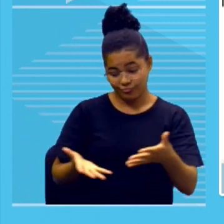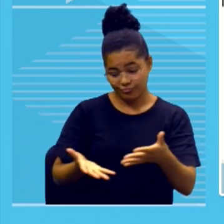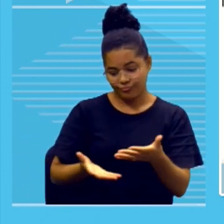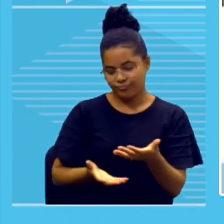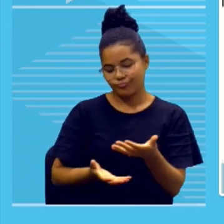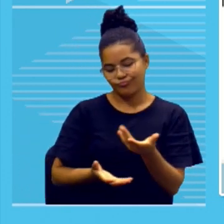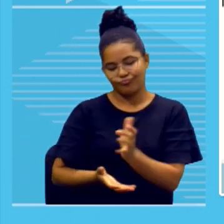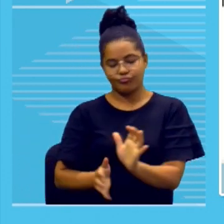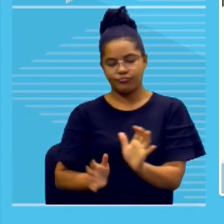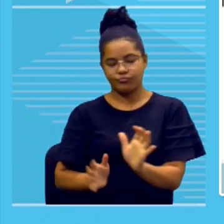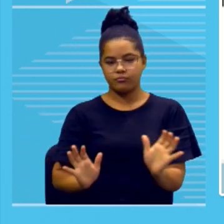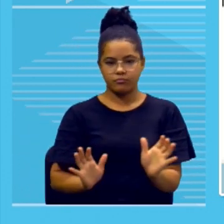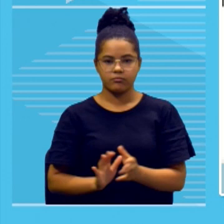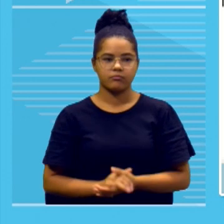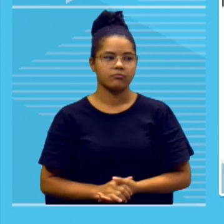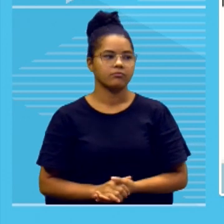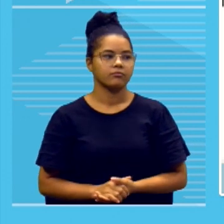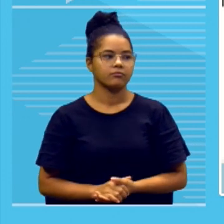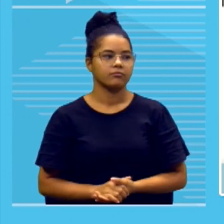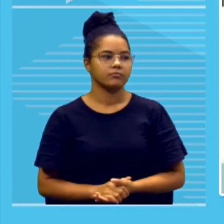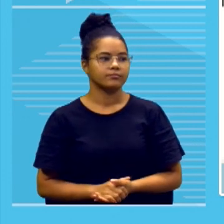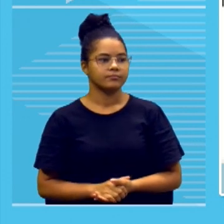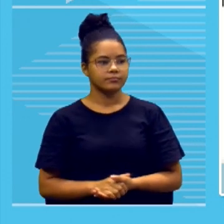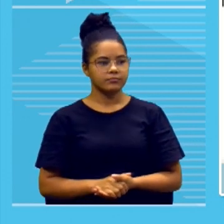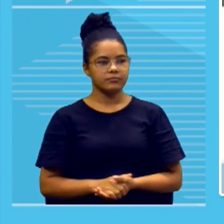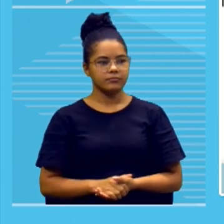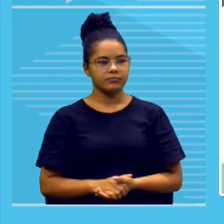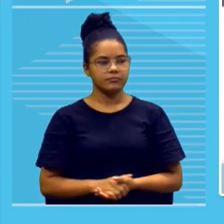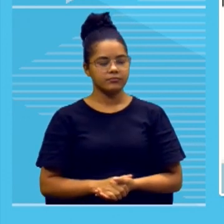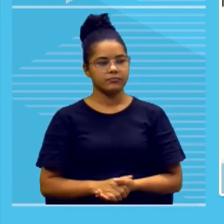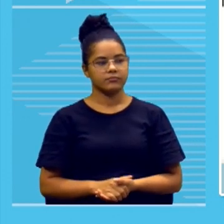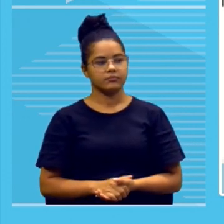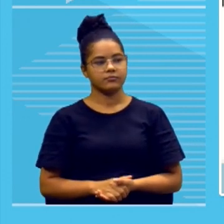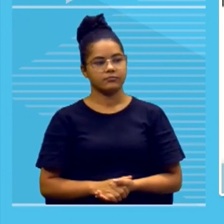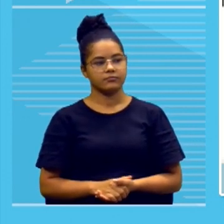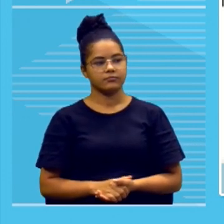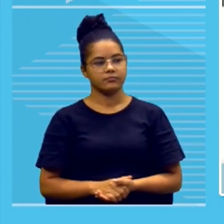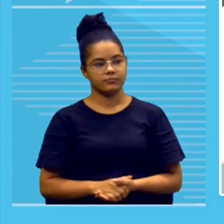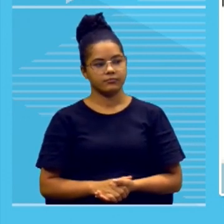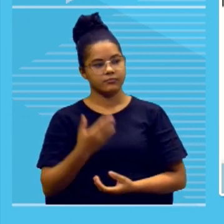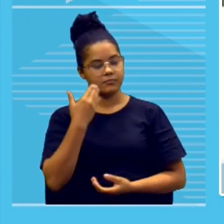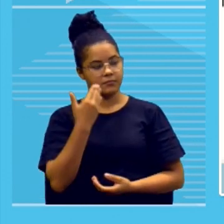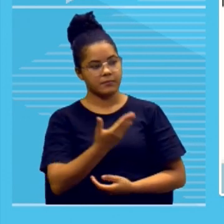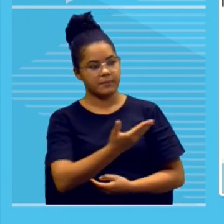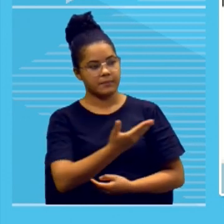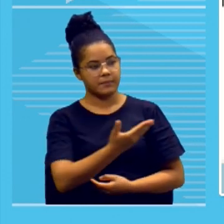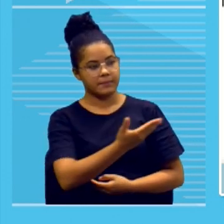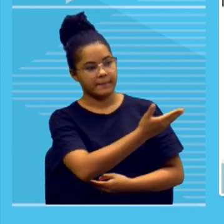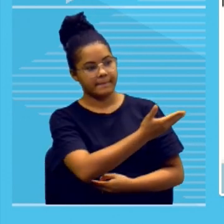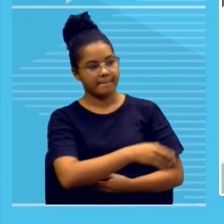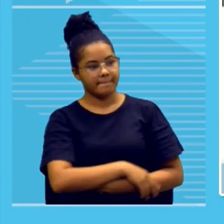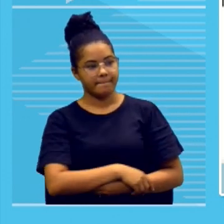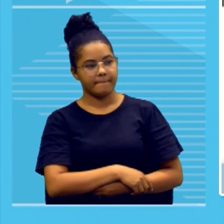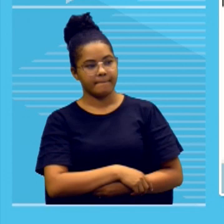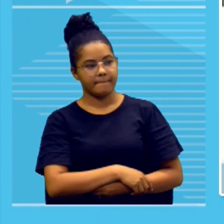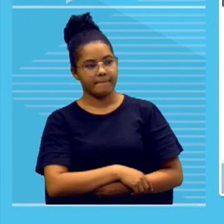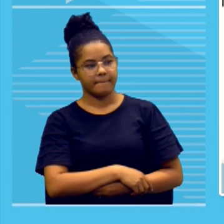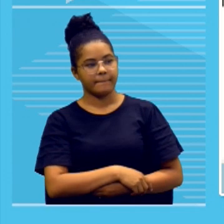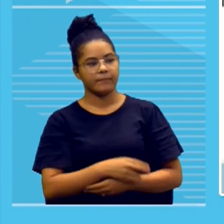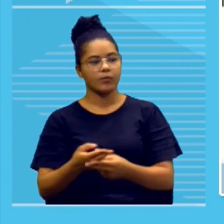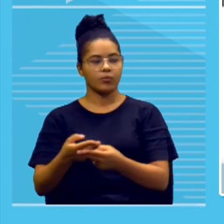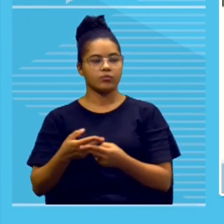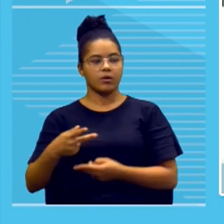segunda situação é quando você tem um polissíndeto, ou seja, o conectivo I repetido diversas vezes.